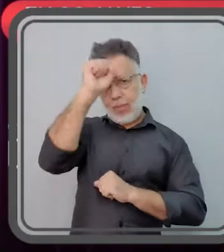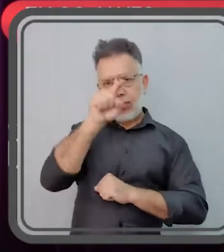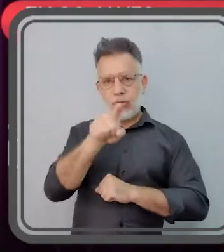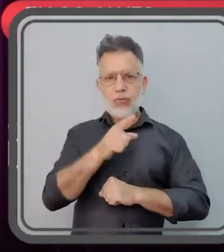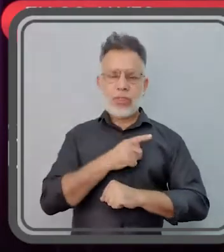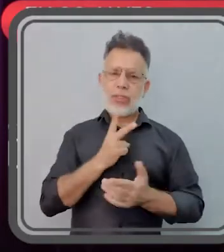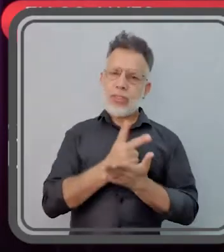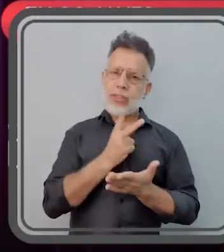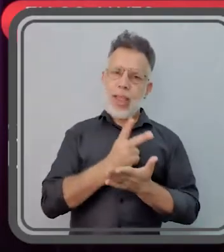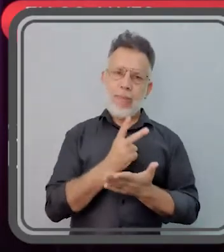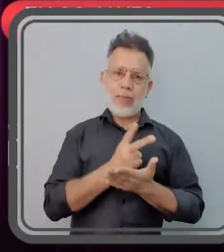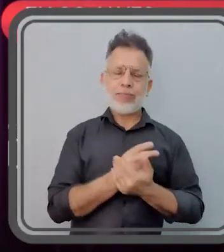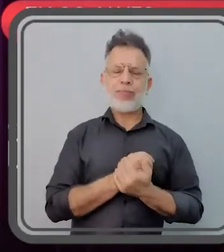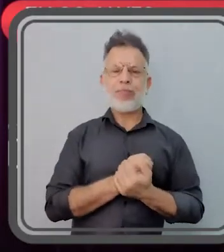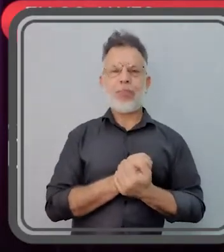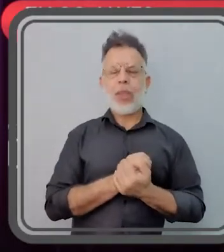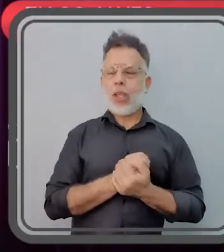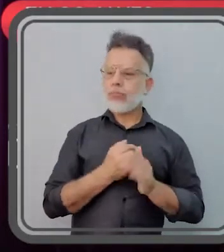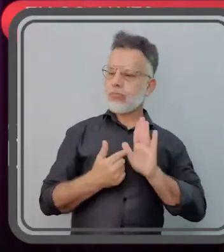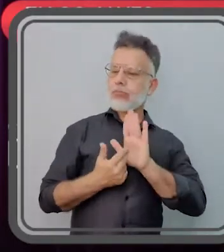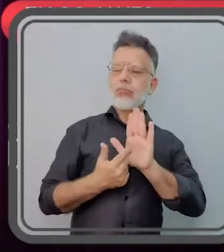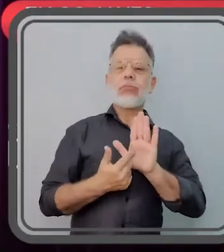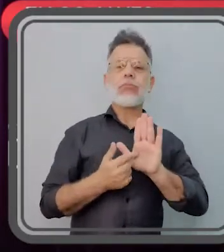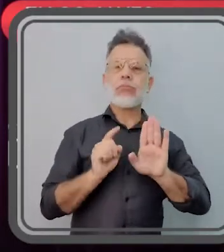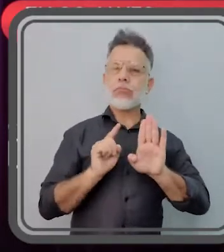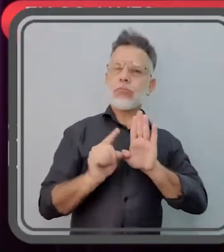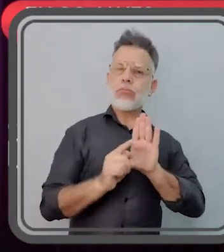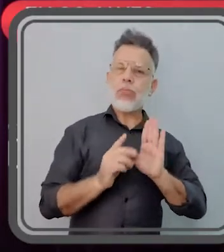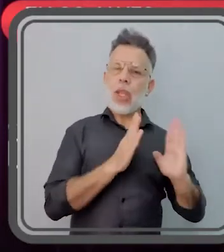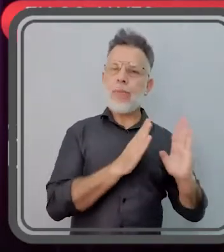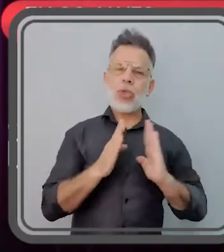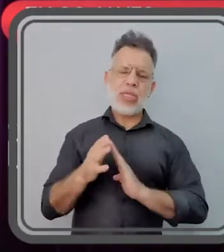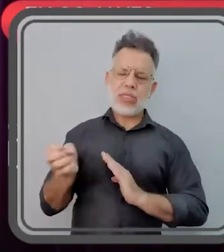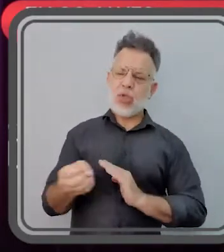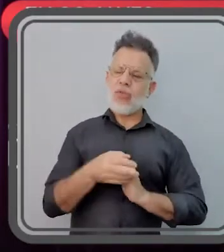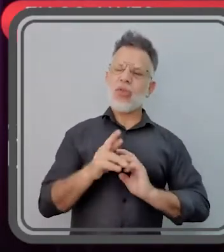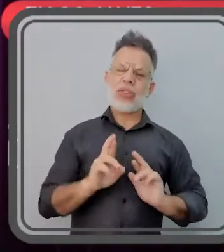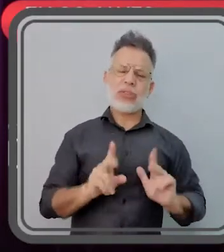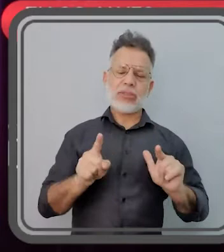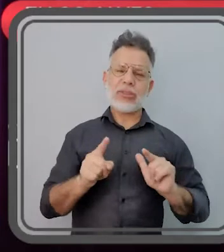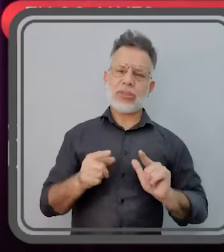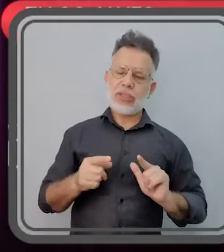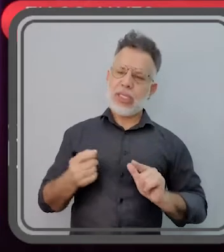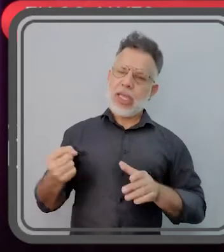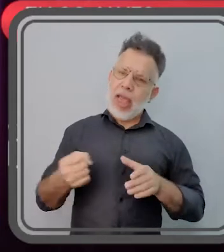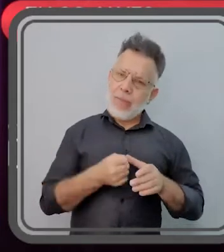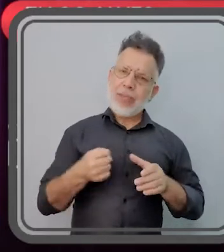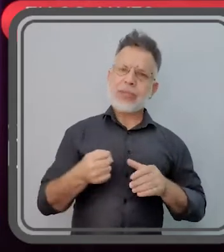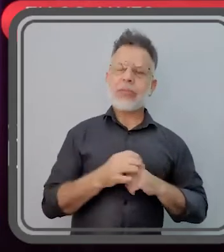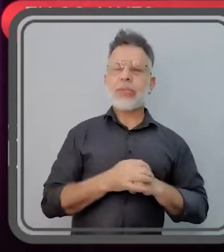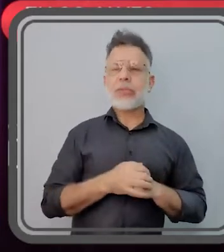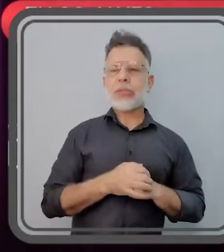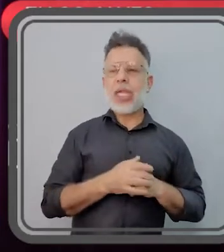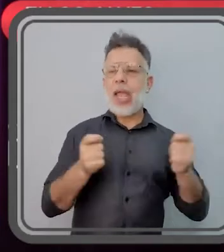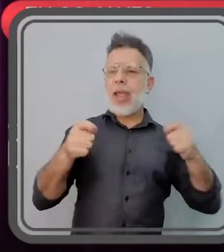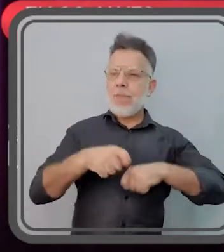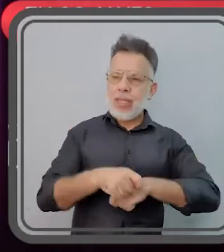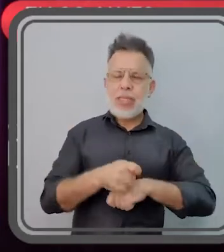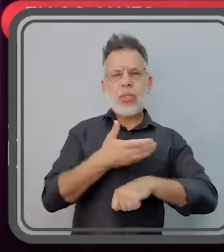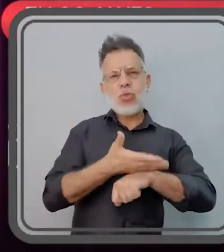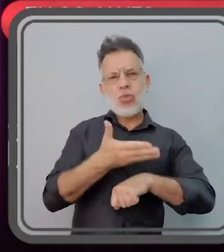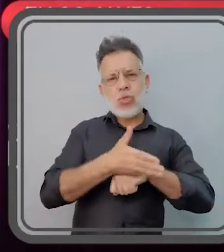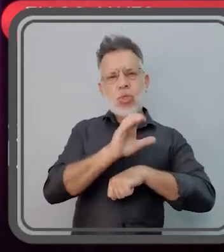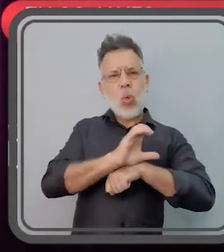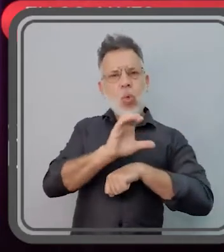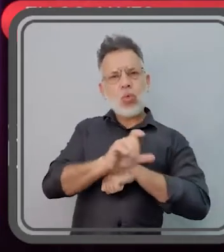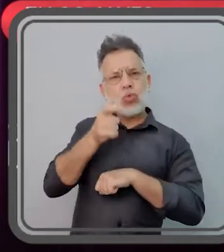estar constantemente sendo exposto a processos inovadores, a participar de capacitações, de